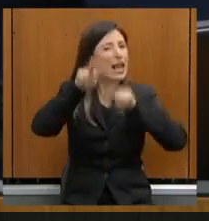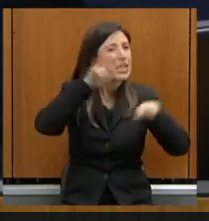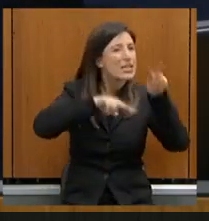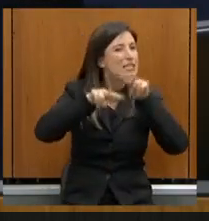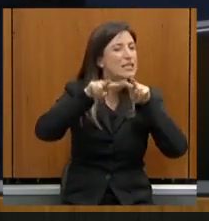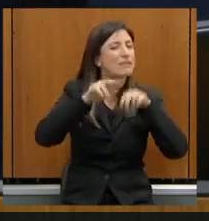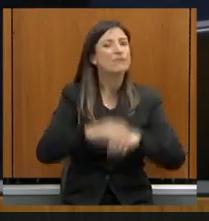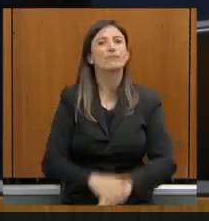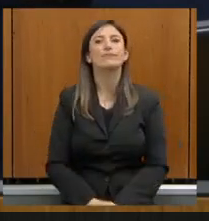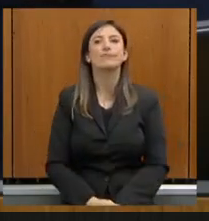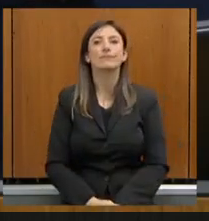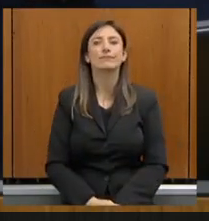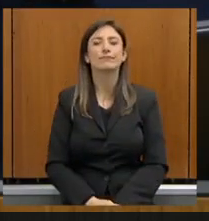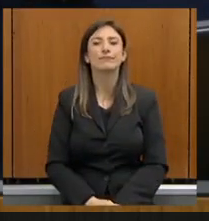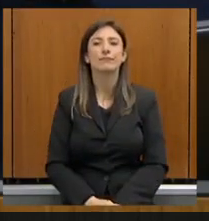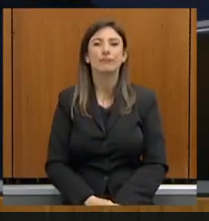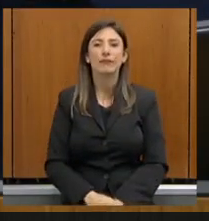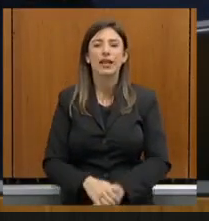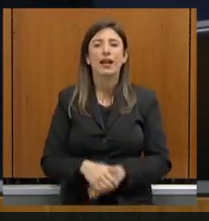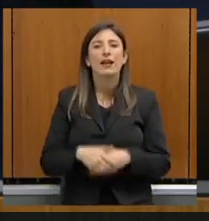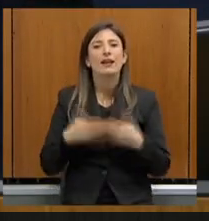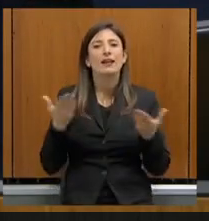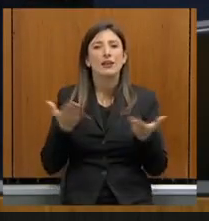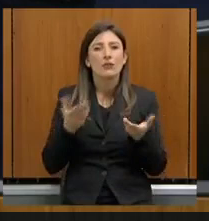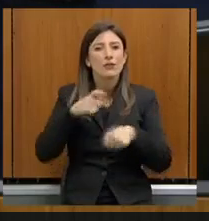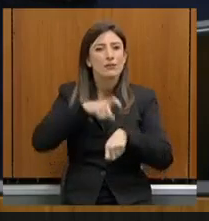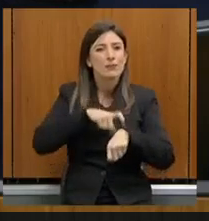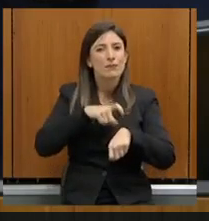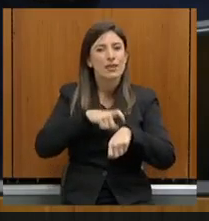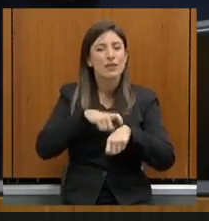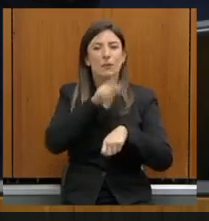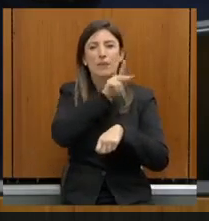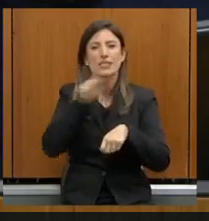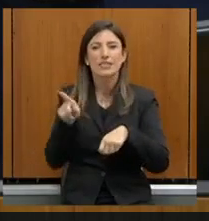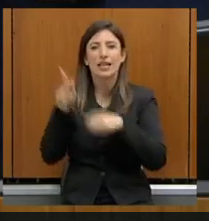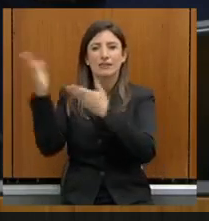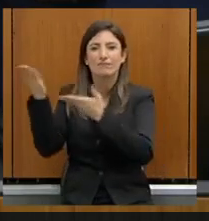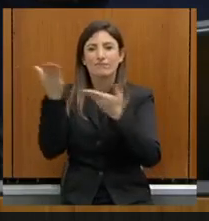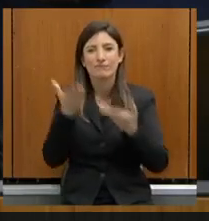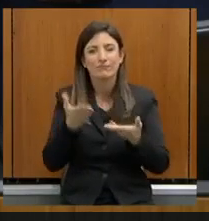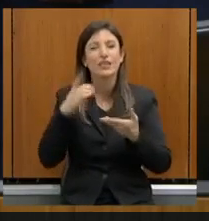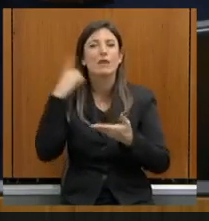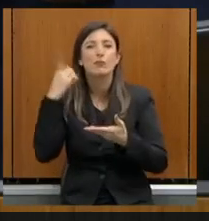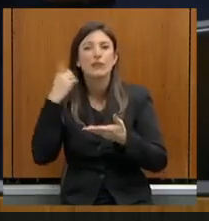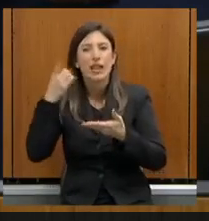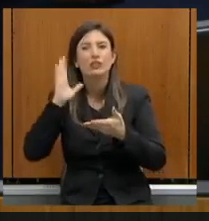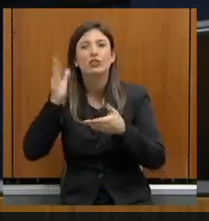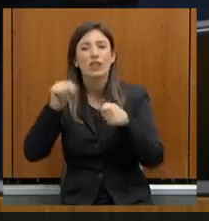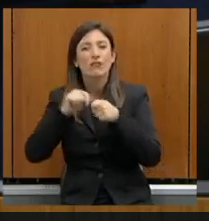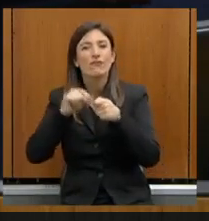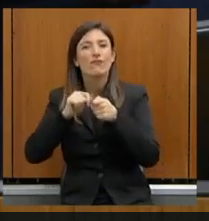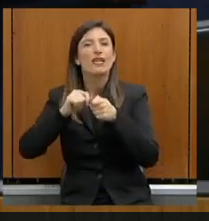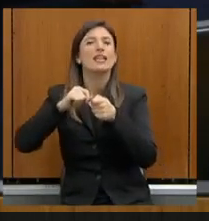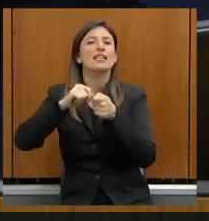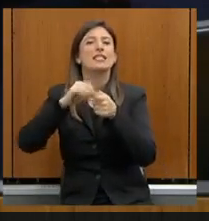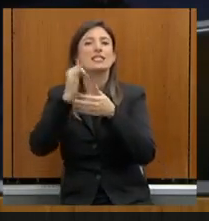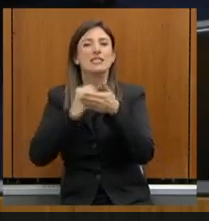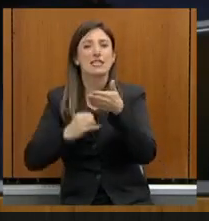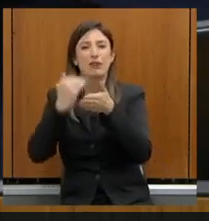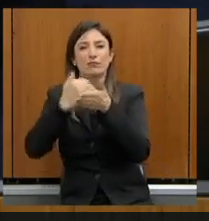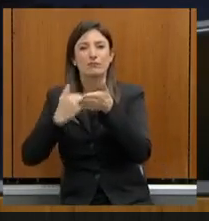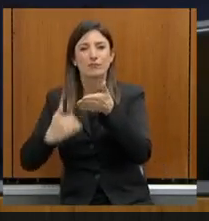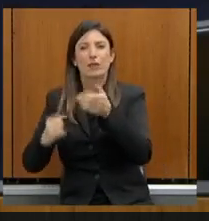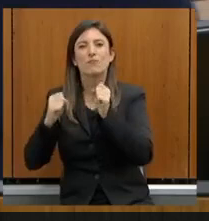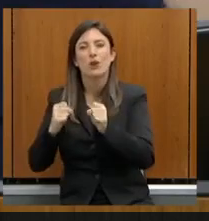a presidência passará a palavra aos deputados e deputadas inscritos que disporão de até três